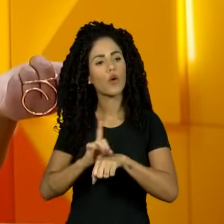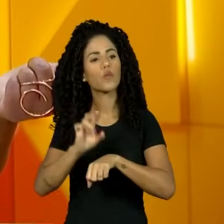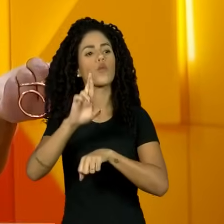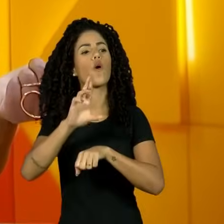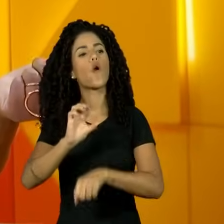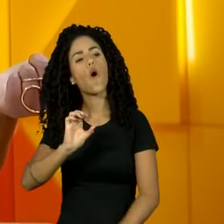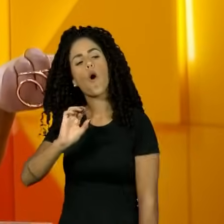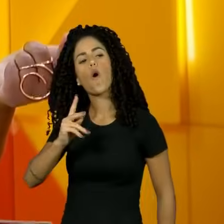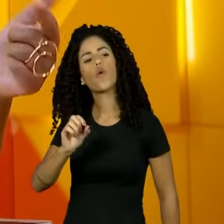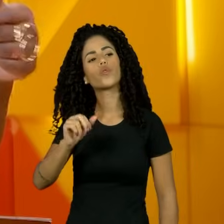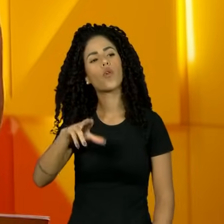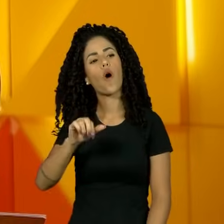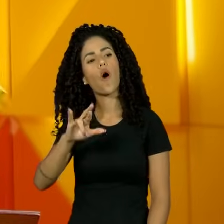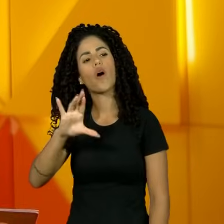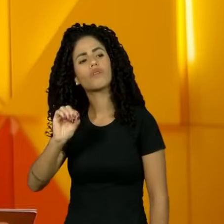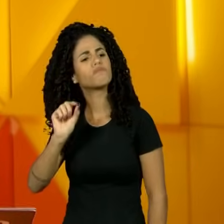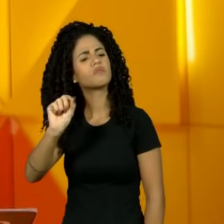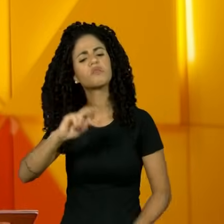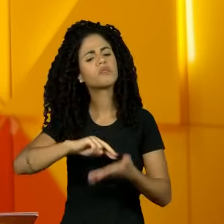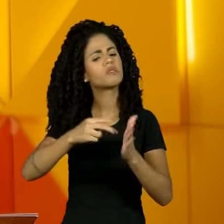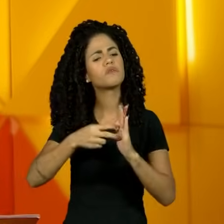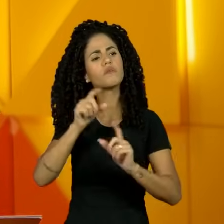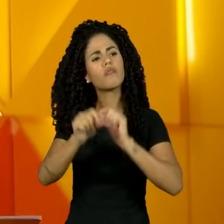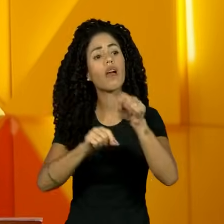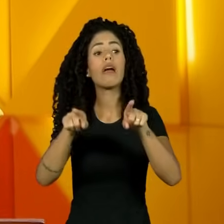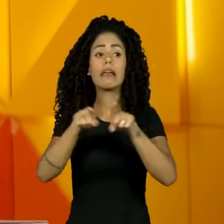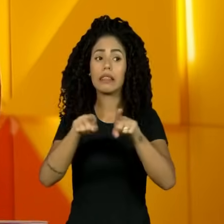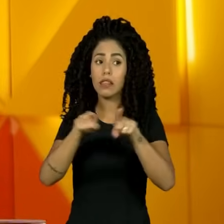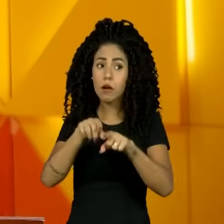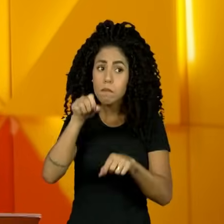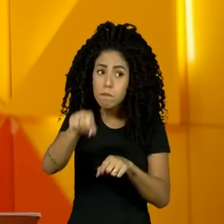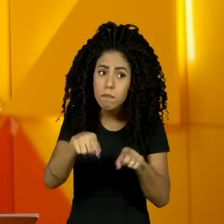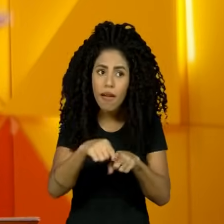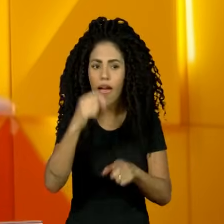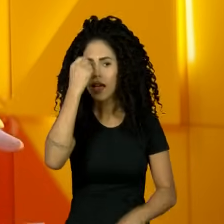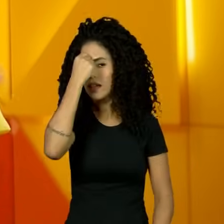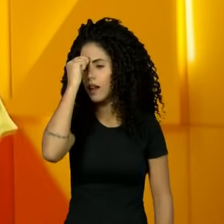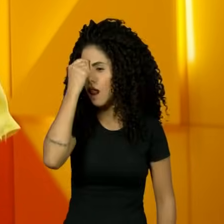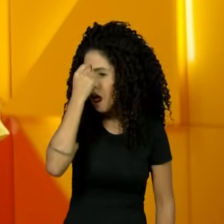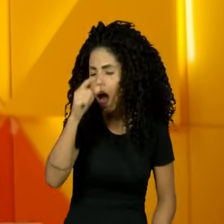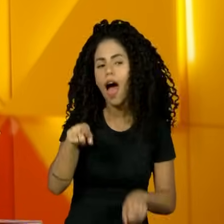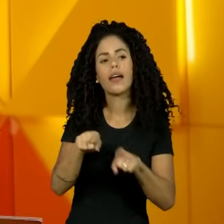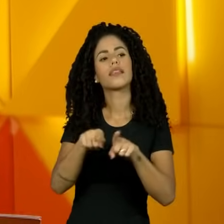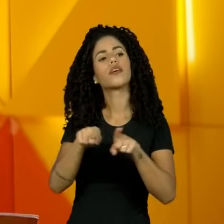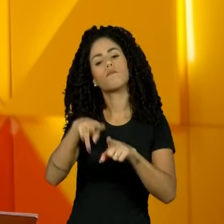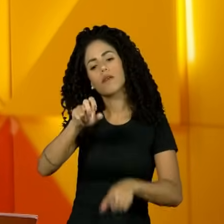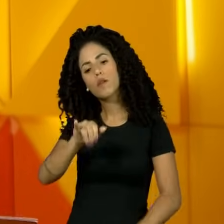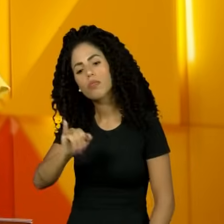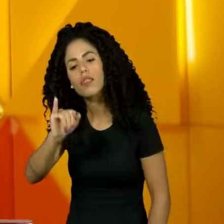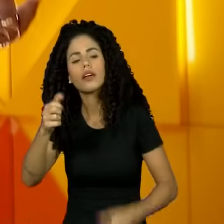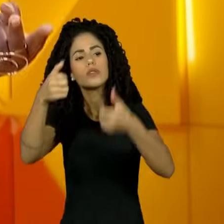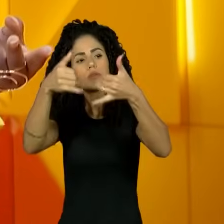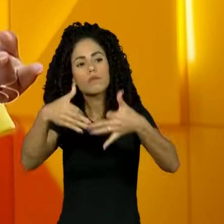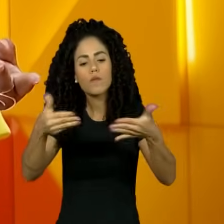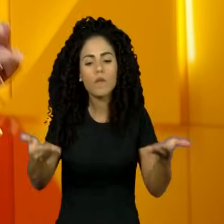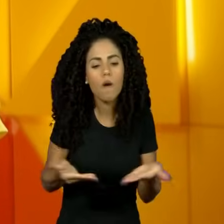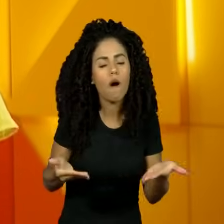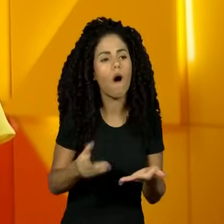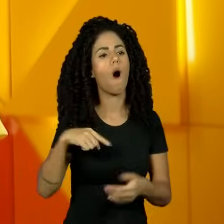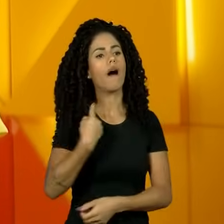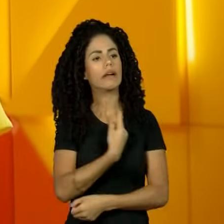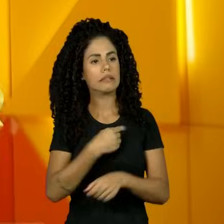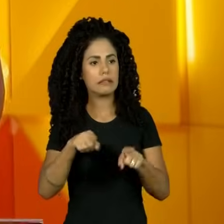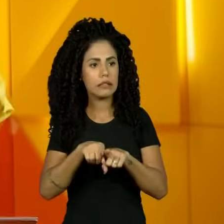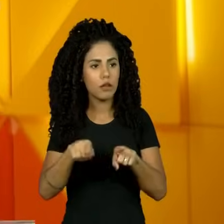várias vezes aqui no programa. A Conceição tem esse título, Ney Lopes tem esse título, recentemente a gente perdeu o